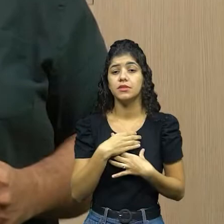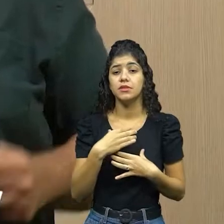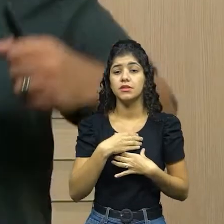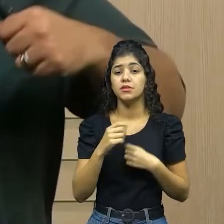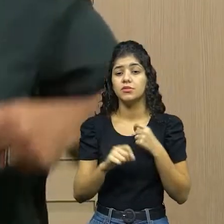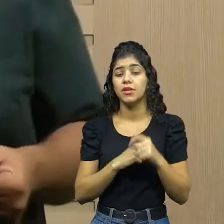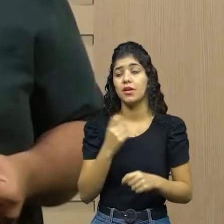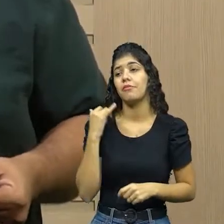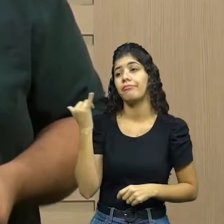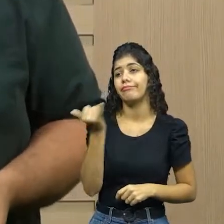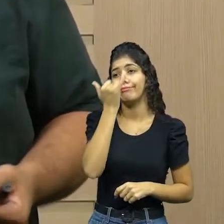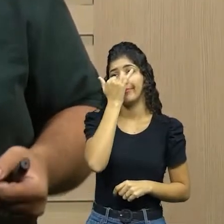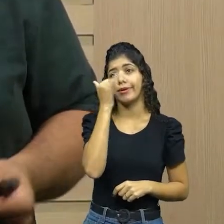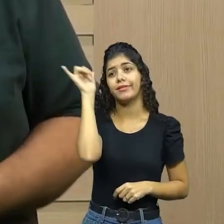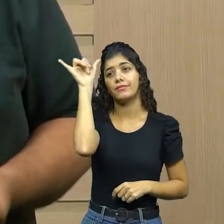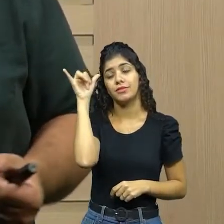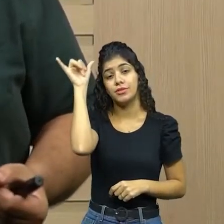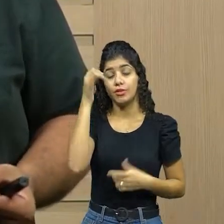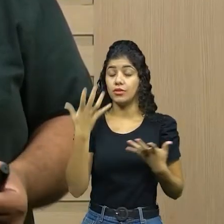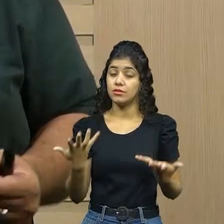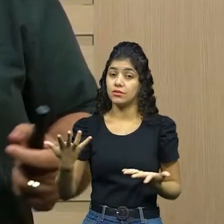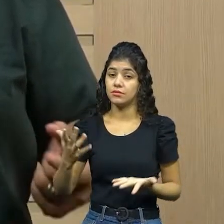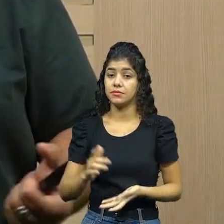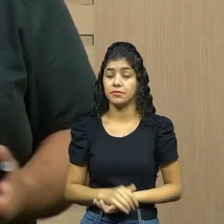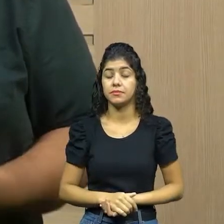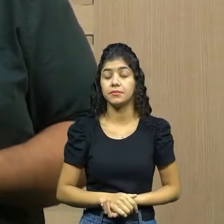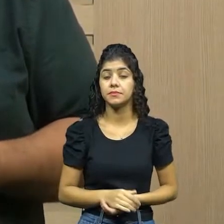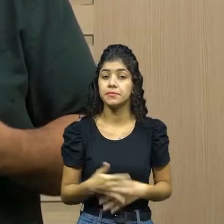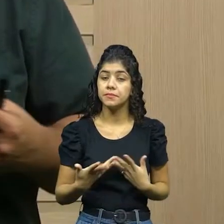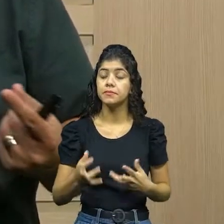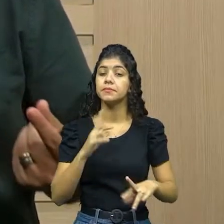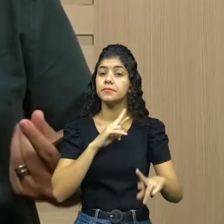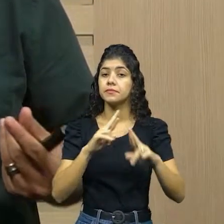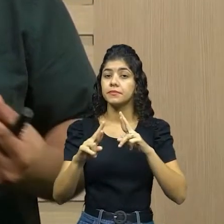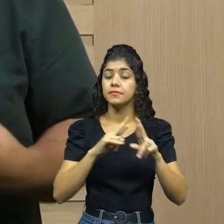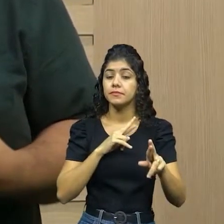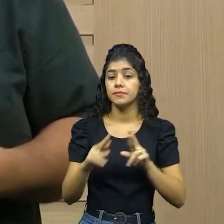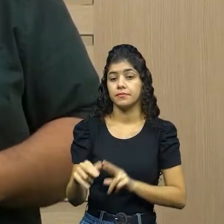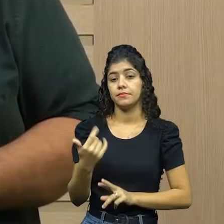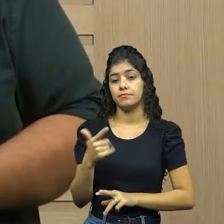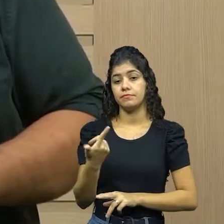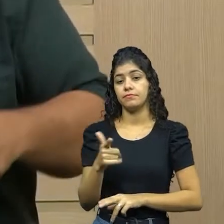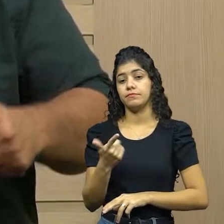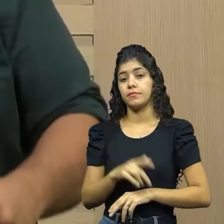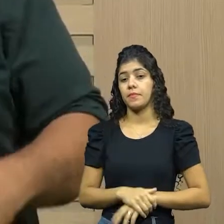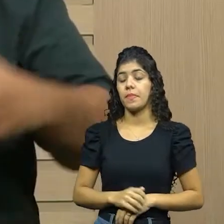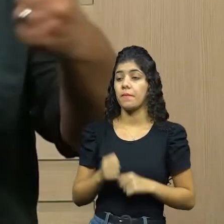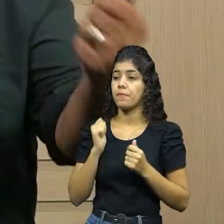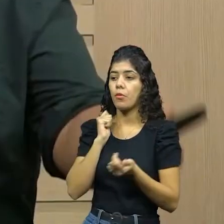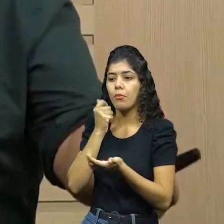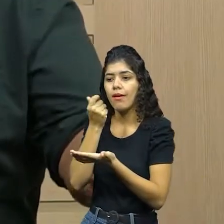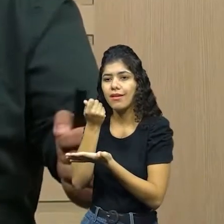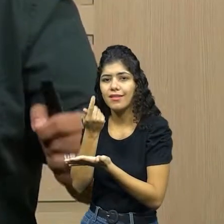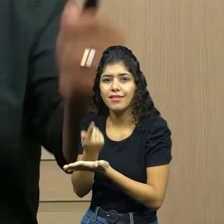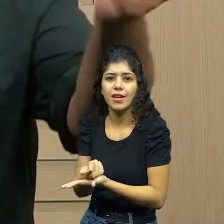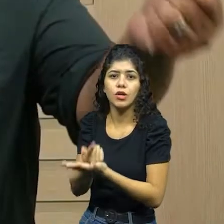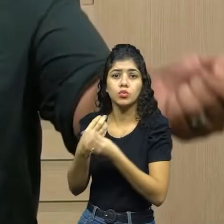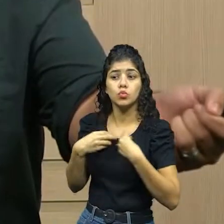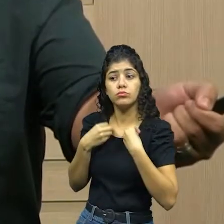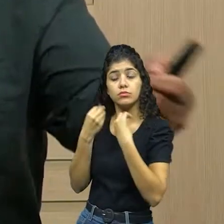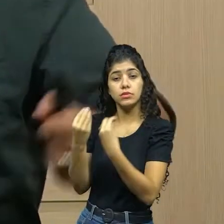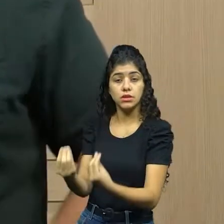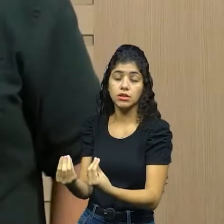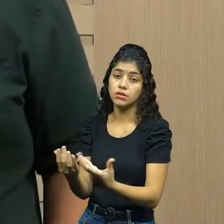sinto lesado na minha troca. Então, esse relacionamento de troca não houve. Poxa, eu paguei, ou seja, eu estou